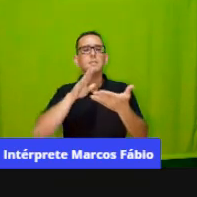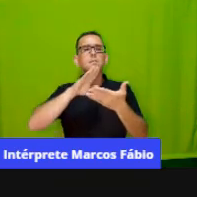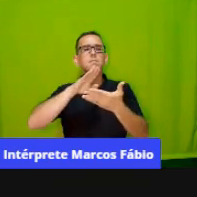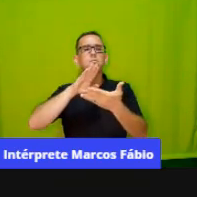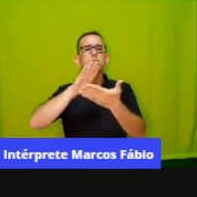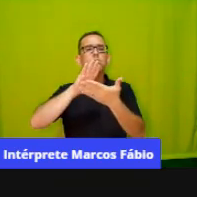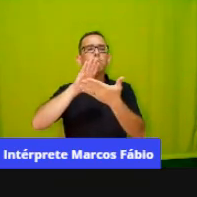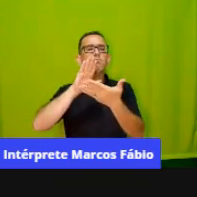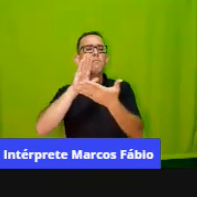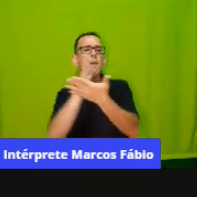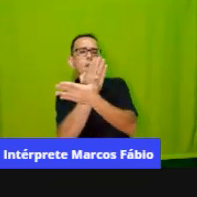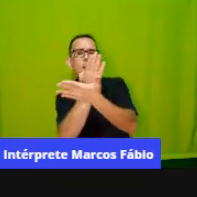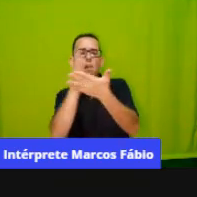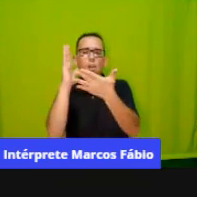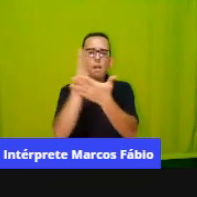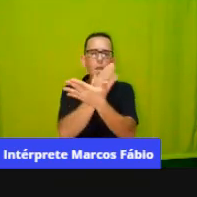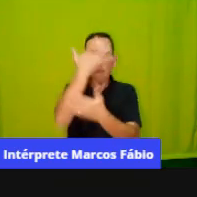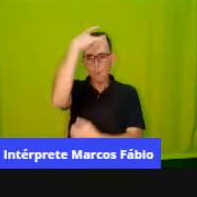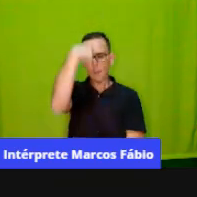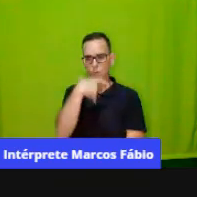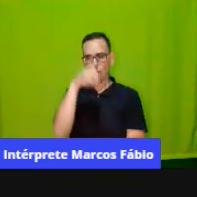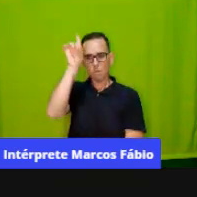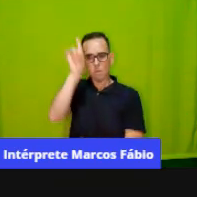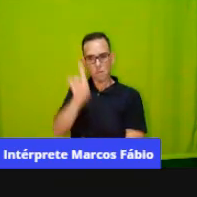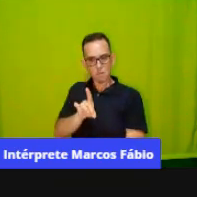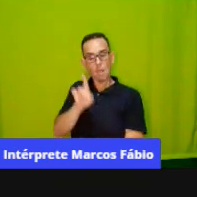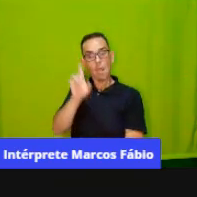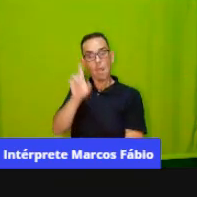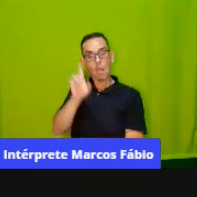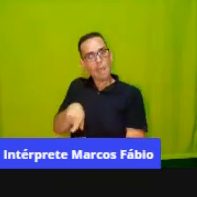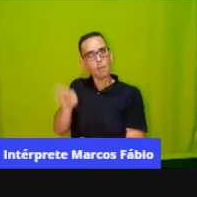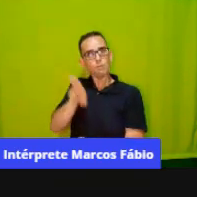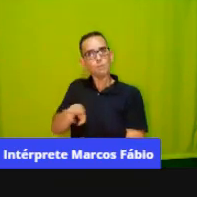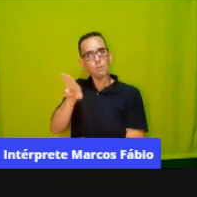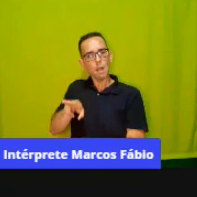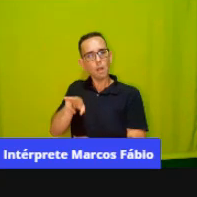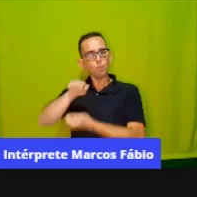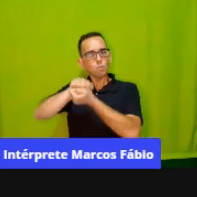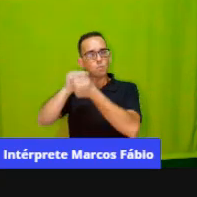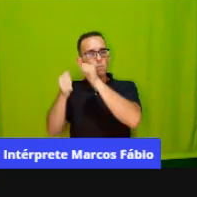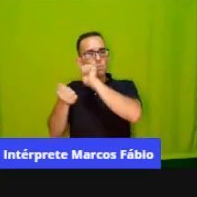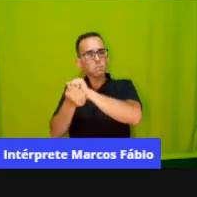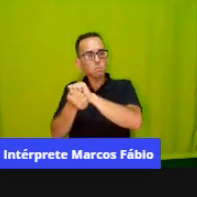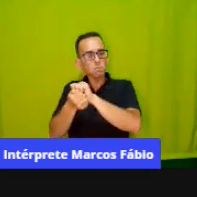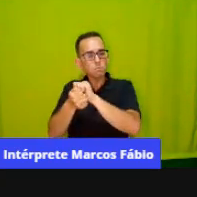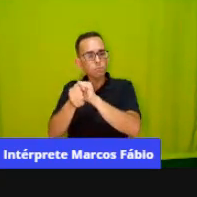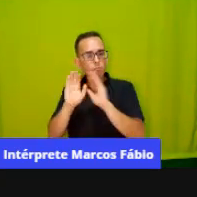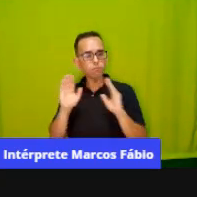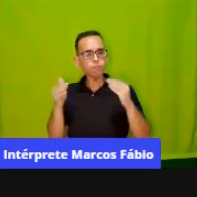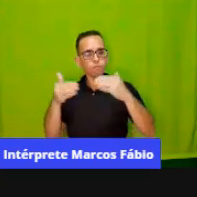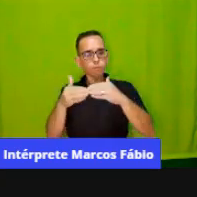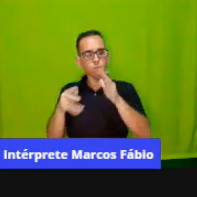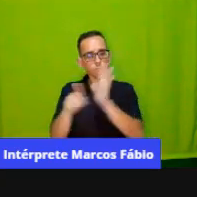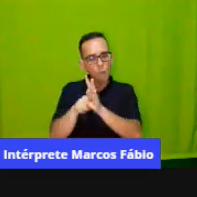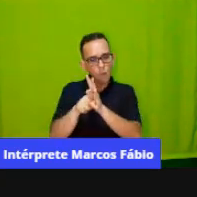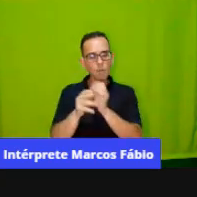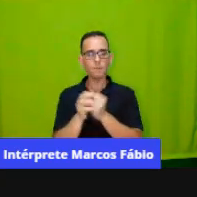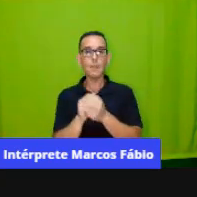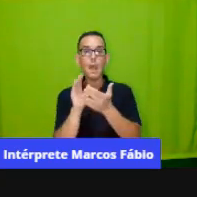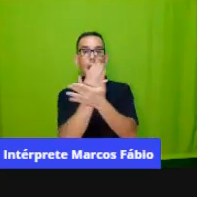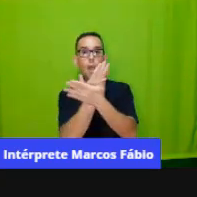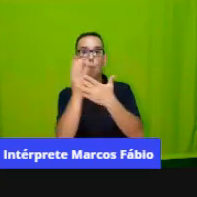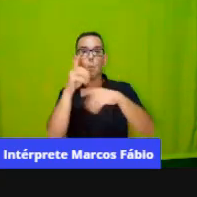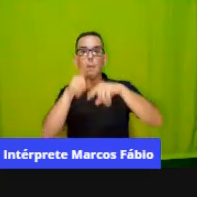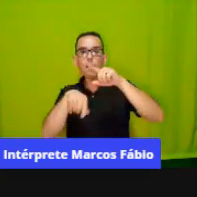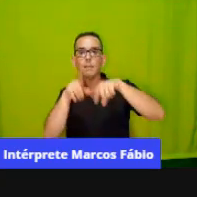com deficiência necessita, é utilizado um tipo de adequação da tecnologia assistiva, algum material,